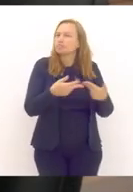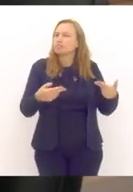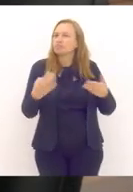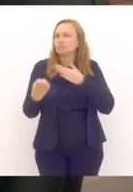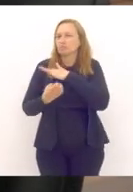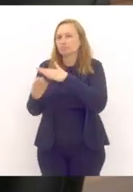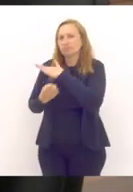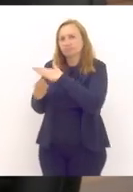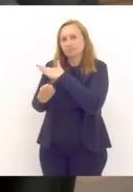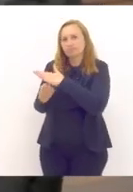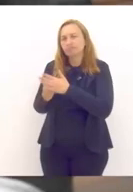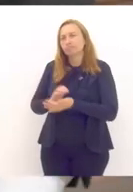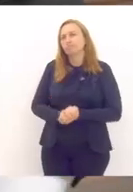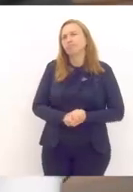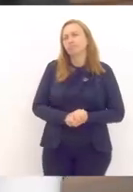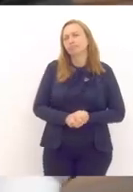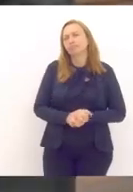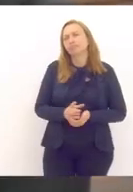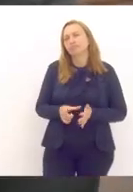antes eram